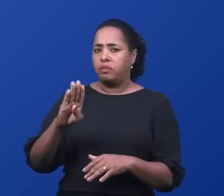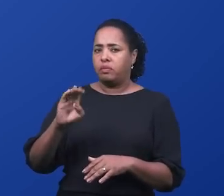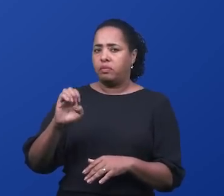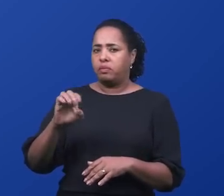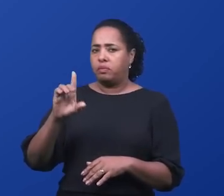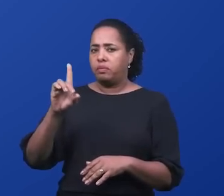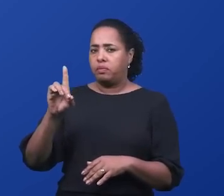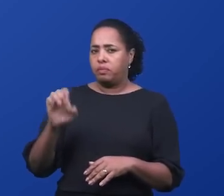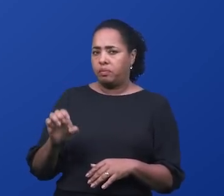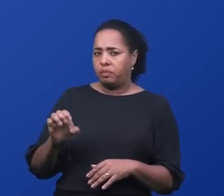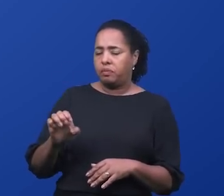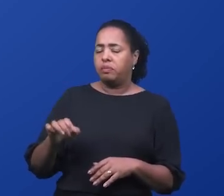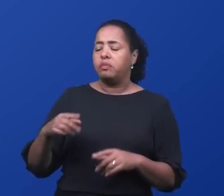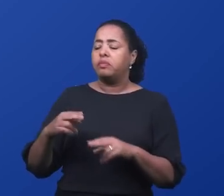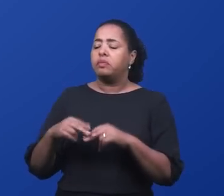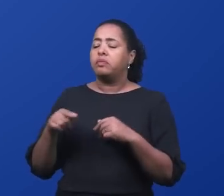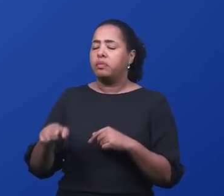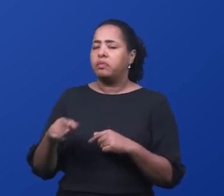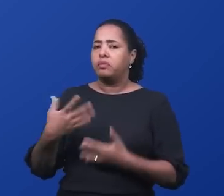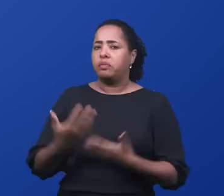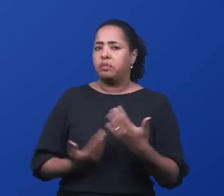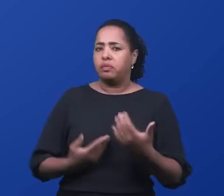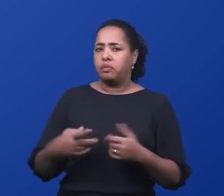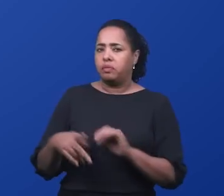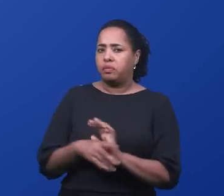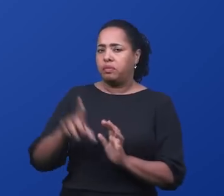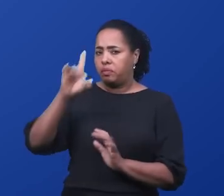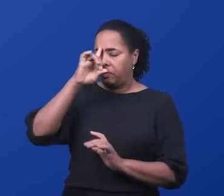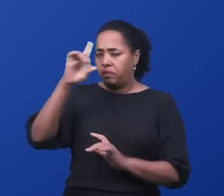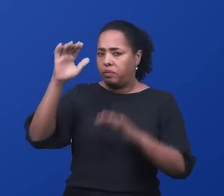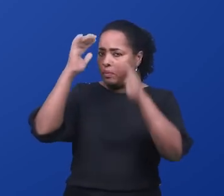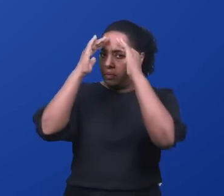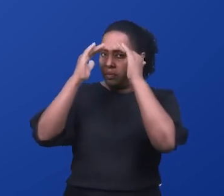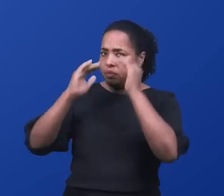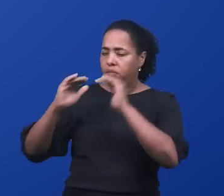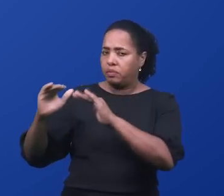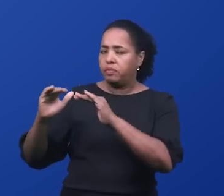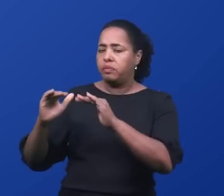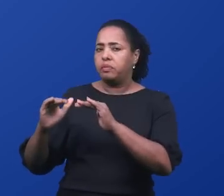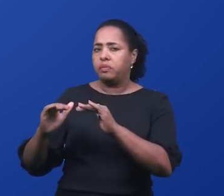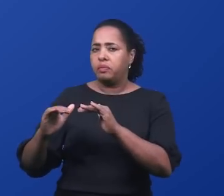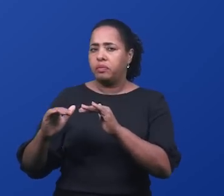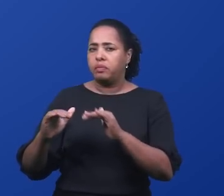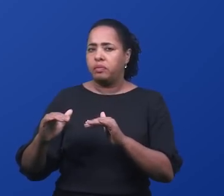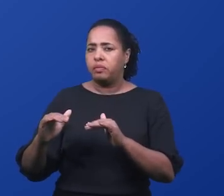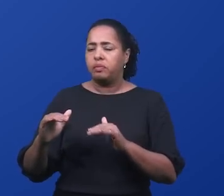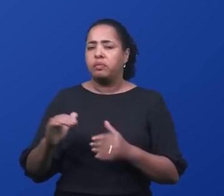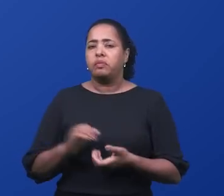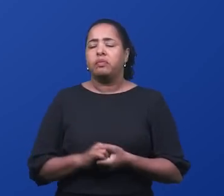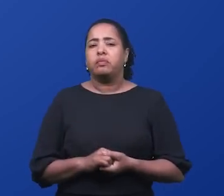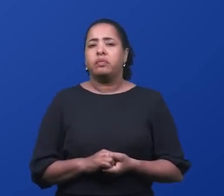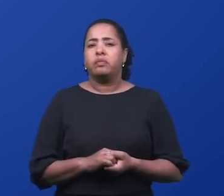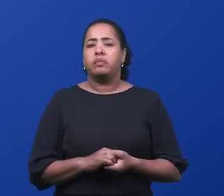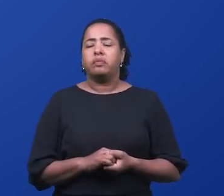é porque Obed-Edom era um servo de Deus, obediente, e ele não ousou em tempo algum